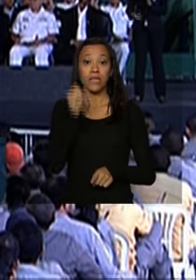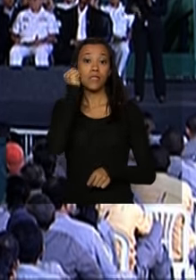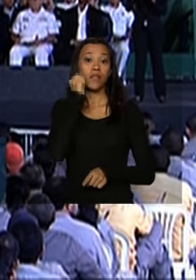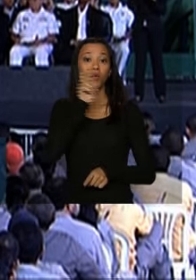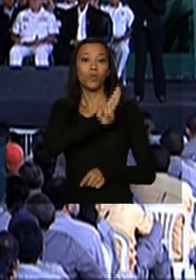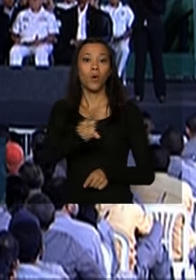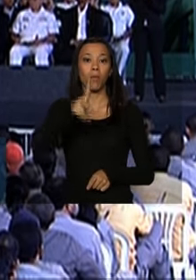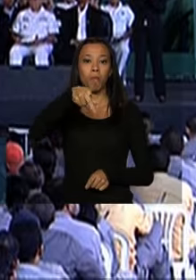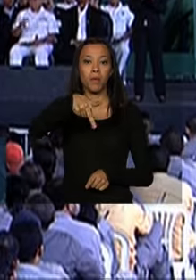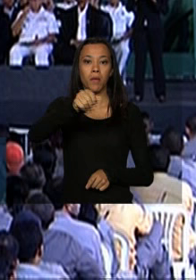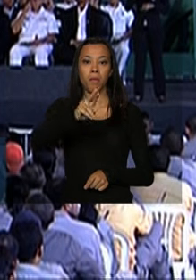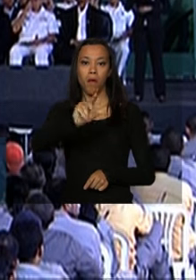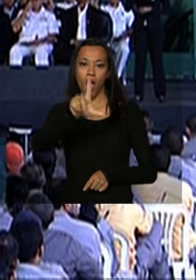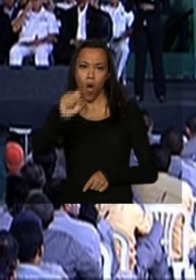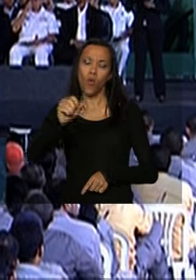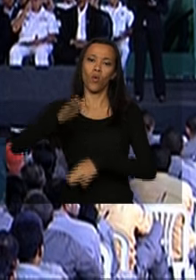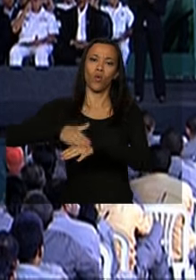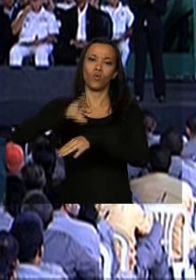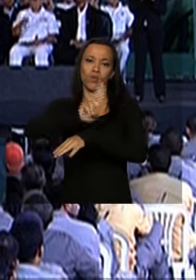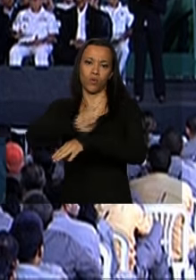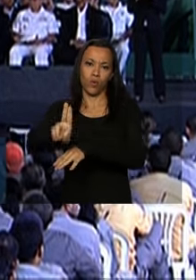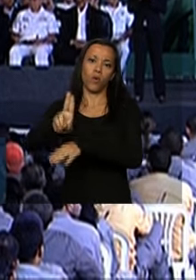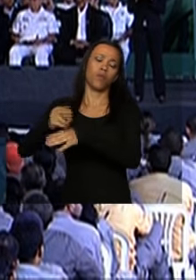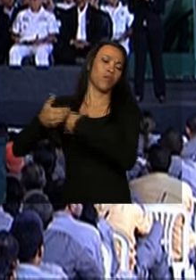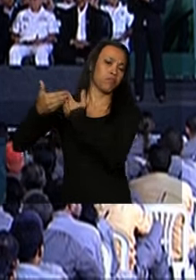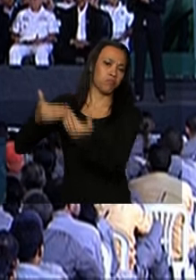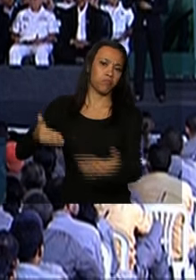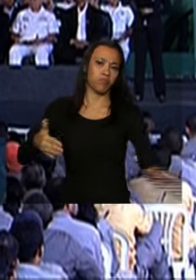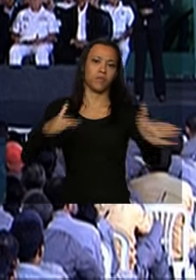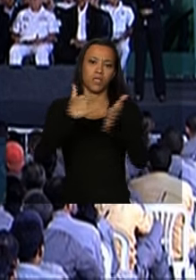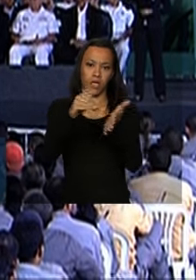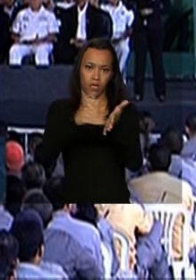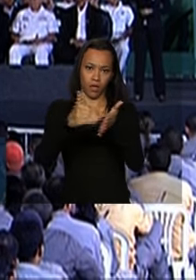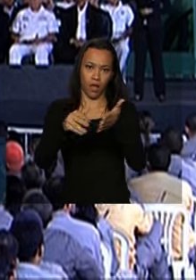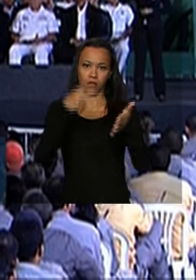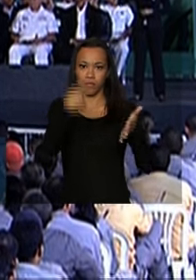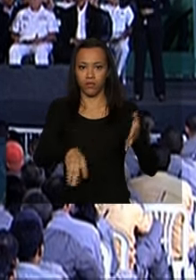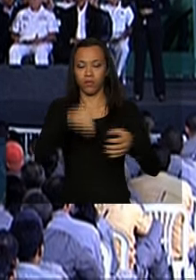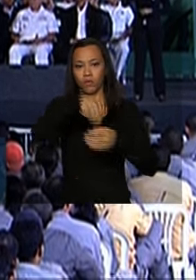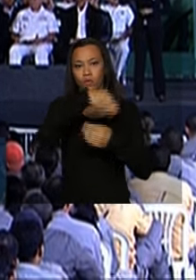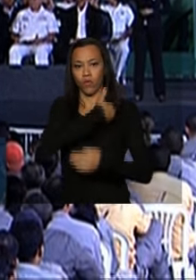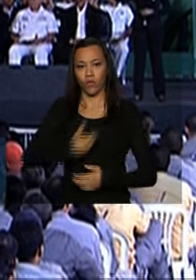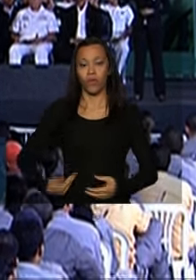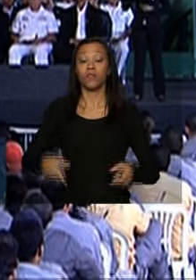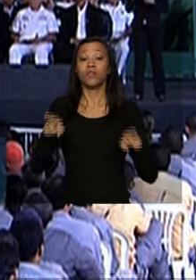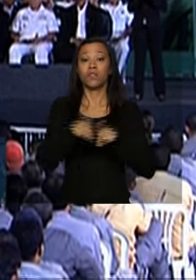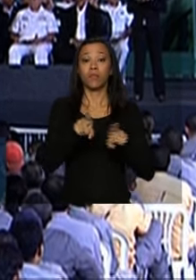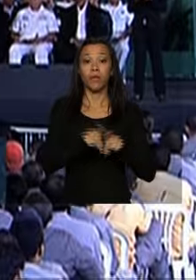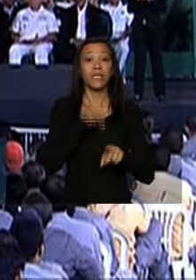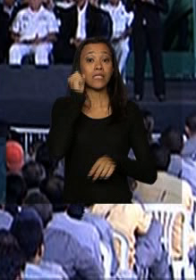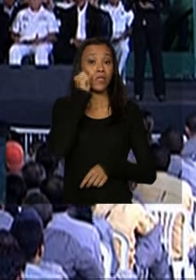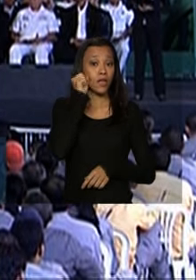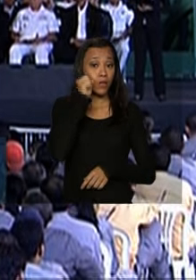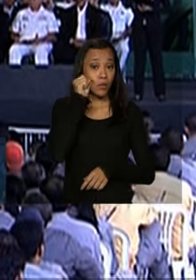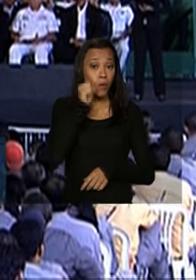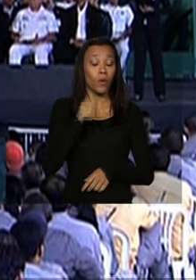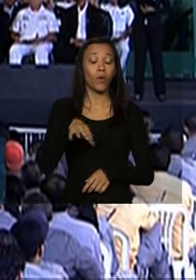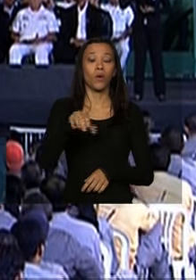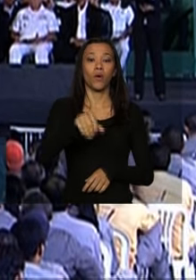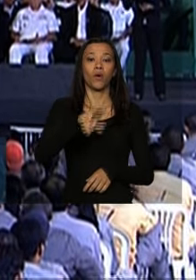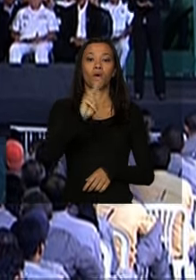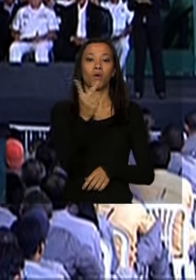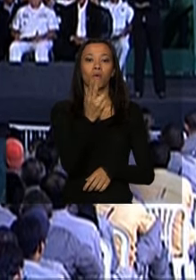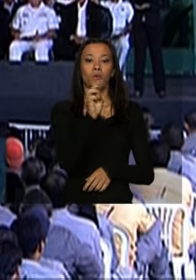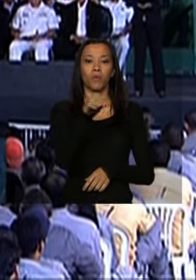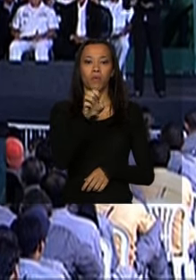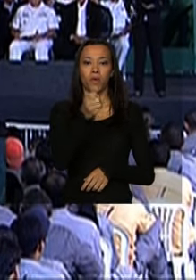quem saúdo todos os secretários estaduais e demais representantes do governo. O senador Humberto Costa, em nome de quem saúdo todos os senadores e